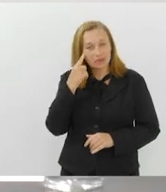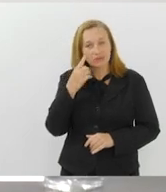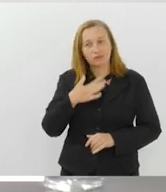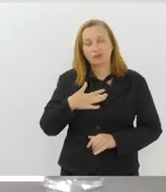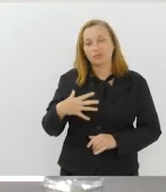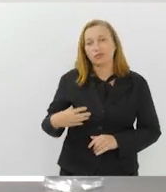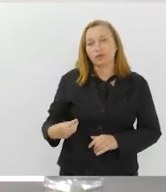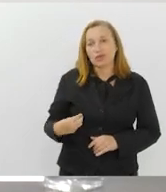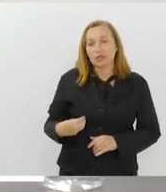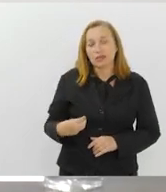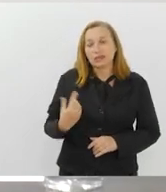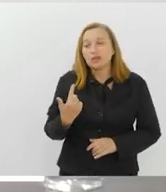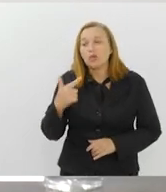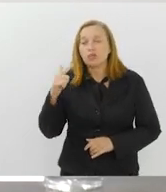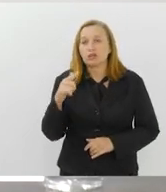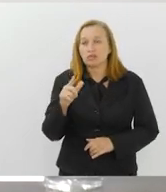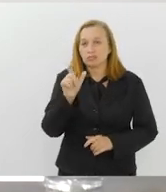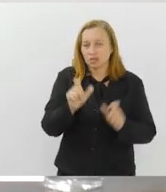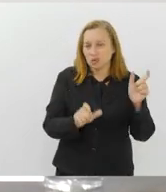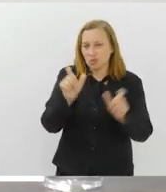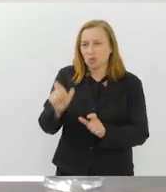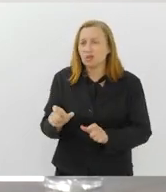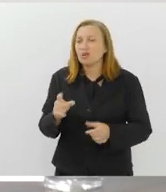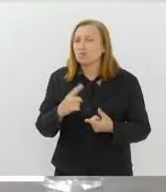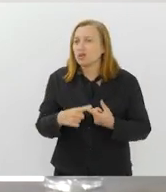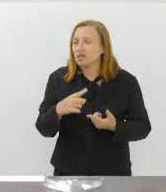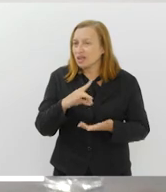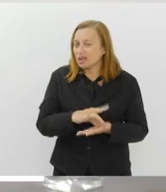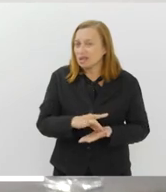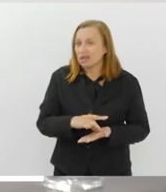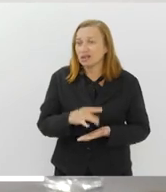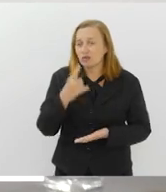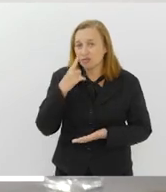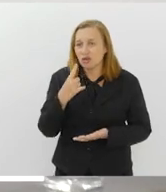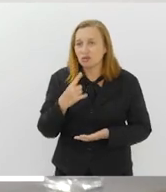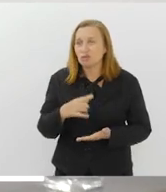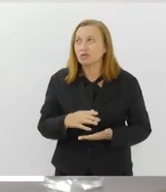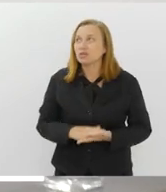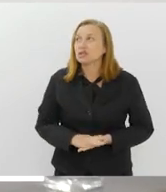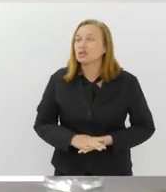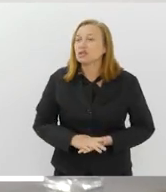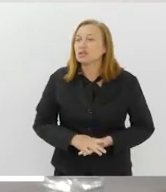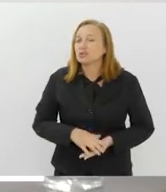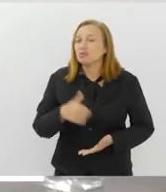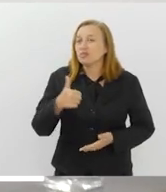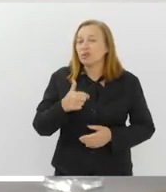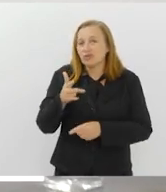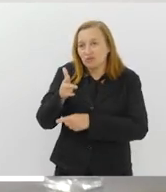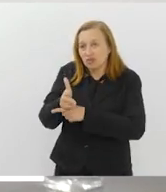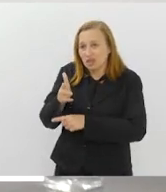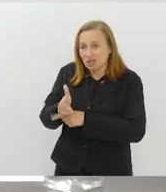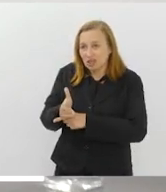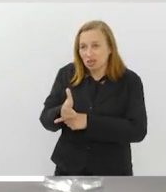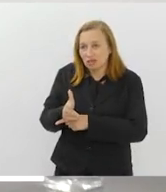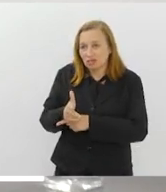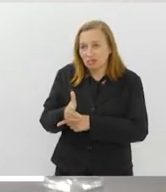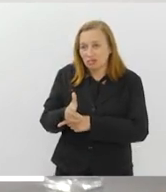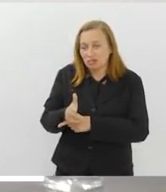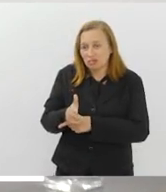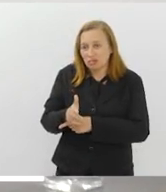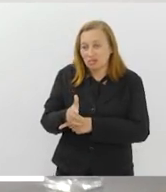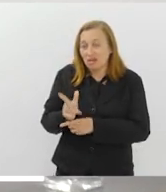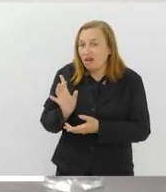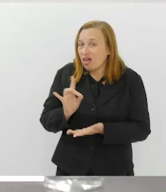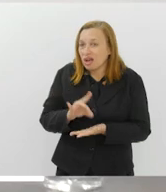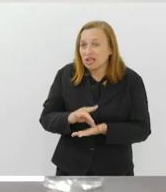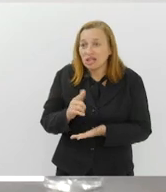eu penso nas outras pessoas, porque, na realidade, eu me lembro quando passou o primeiro vídeo, foi um vídeo brando, a realidade